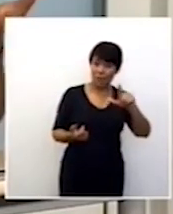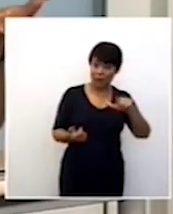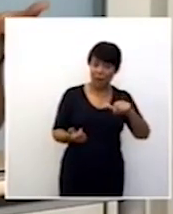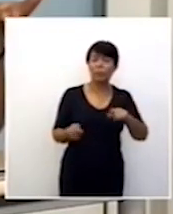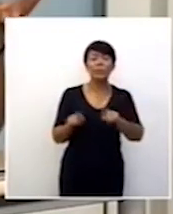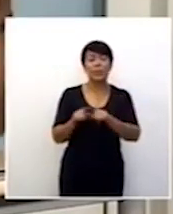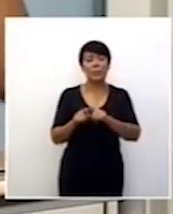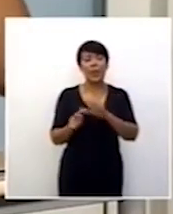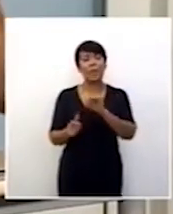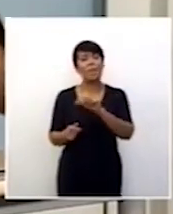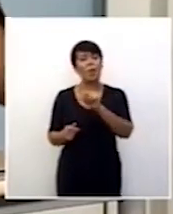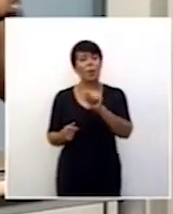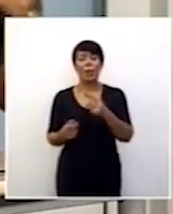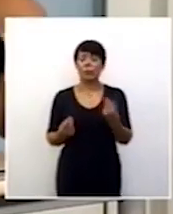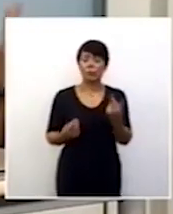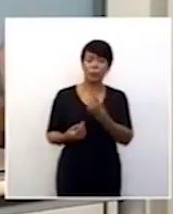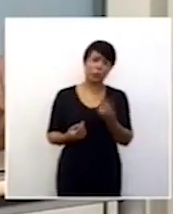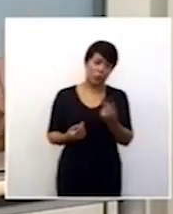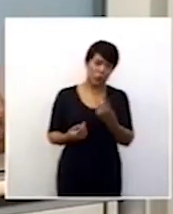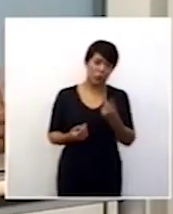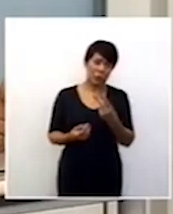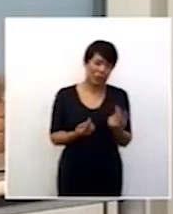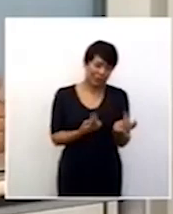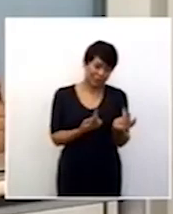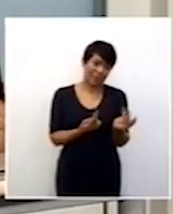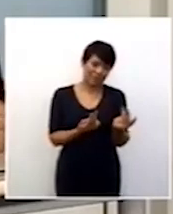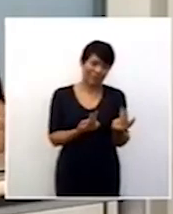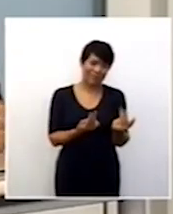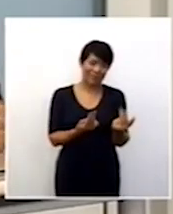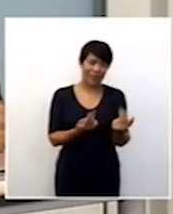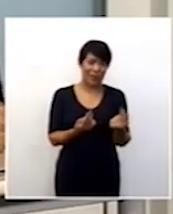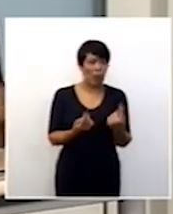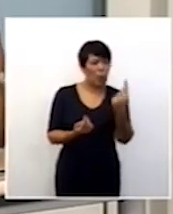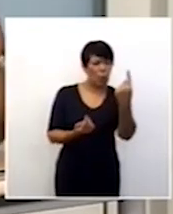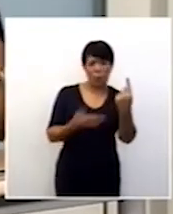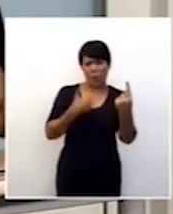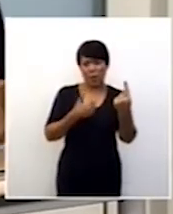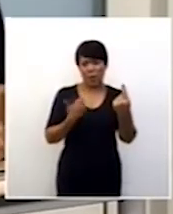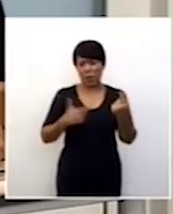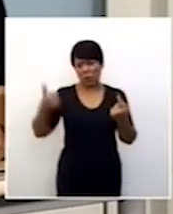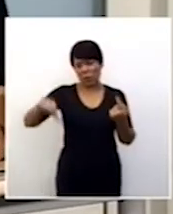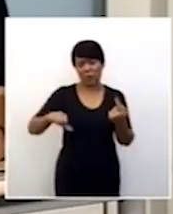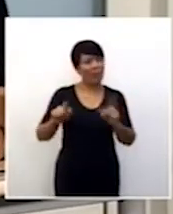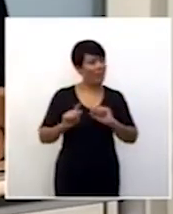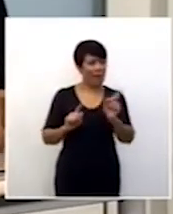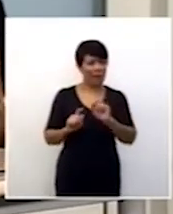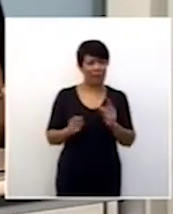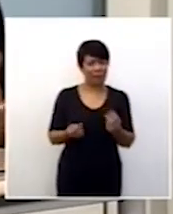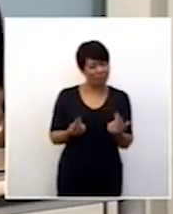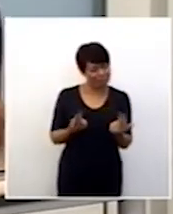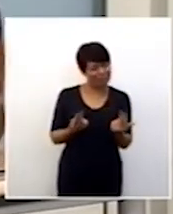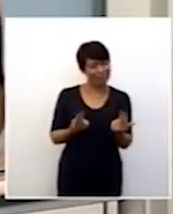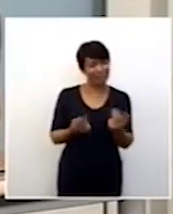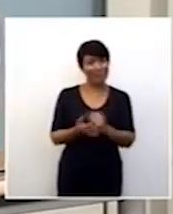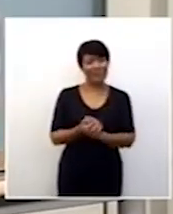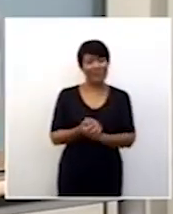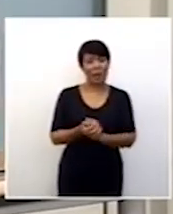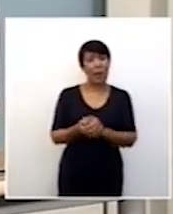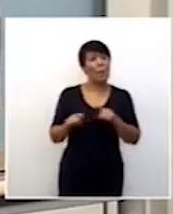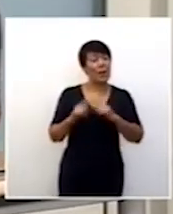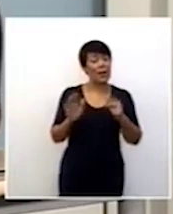E a gente não tem que colocar no pedestal qual é o melhor. Os dois servem para comunicar. Mas a norma padrão, ela está aí para a